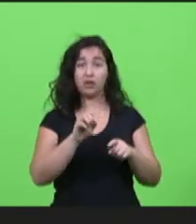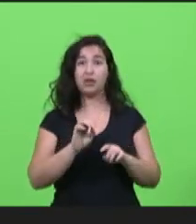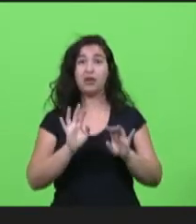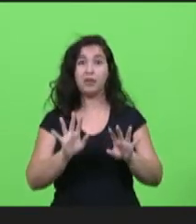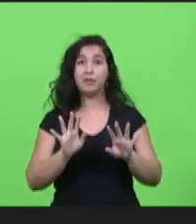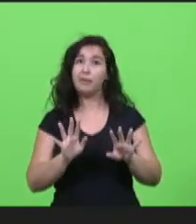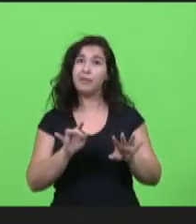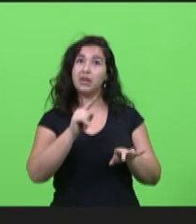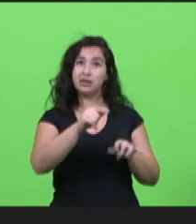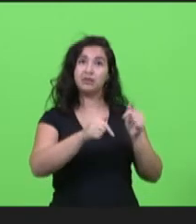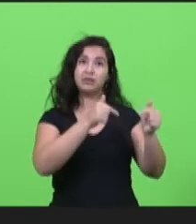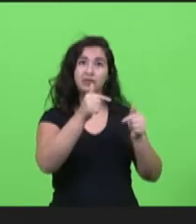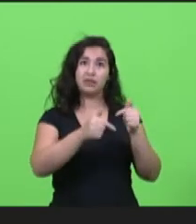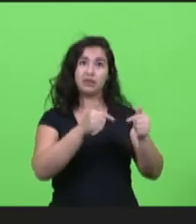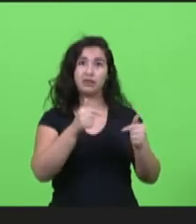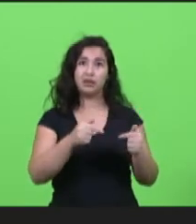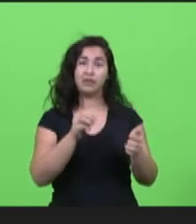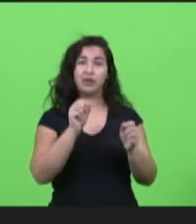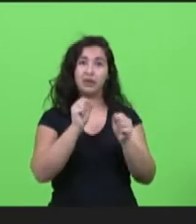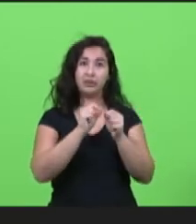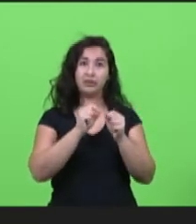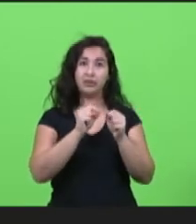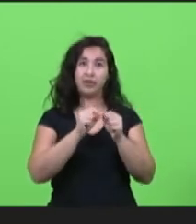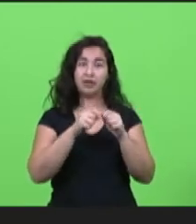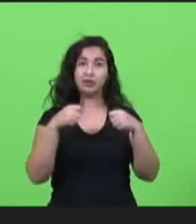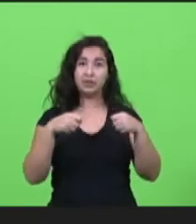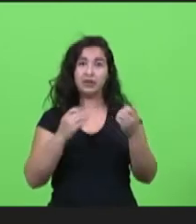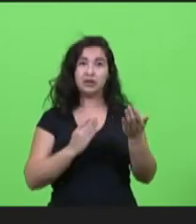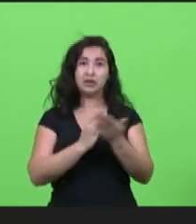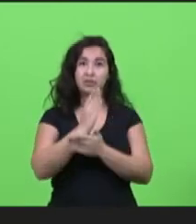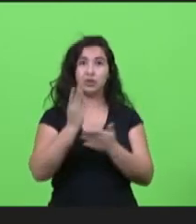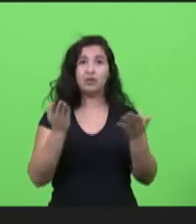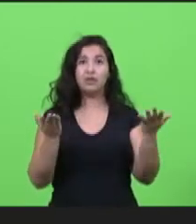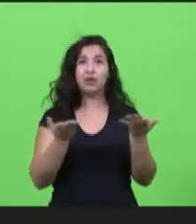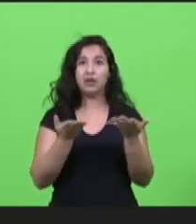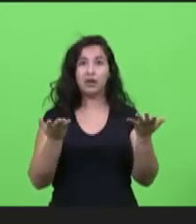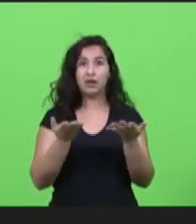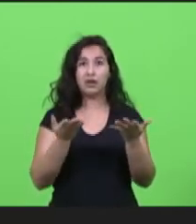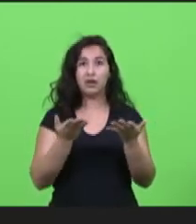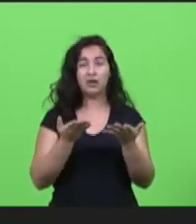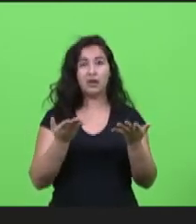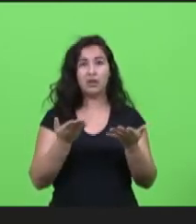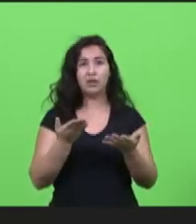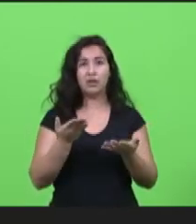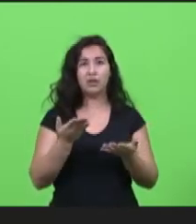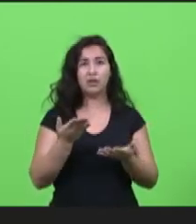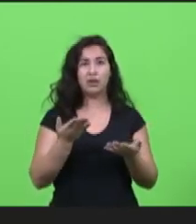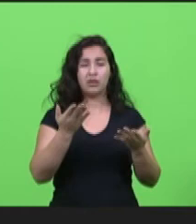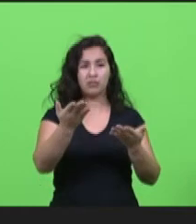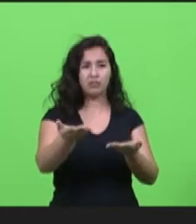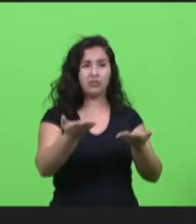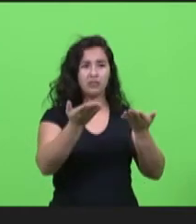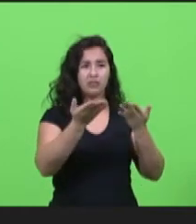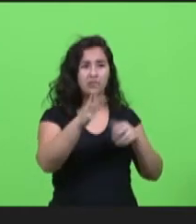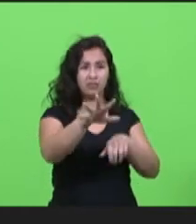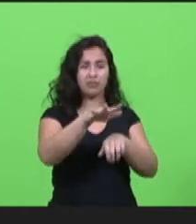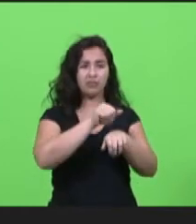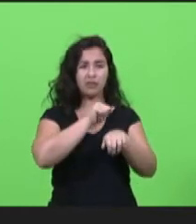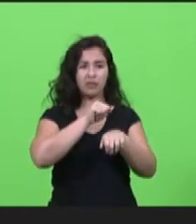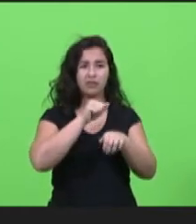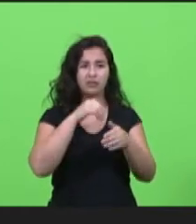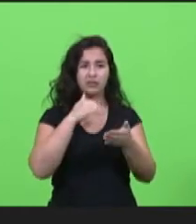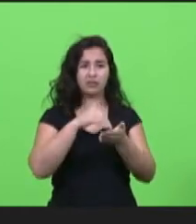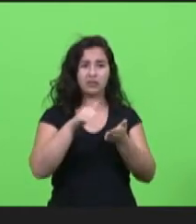constitucional, de nós aprovarmos ainda nessa sessão a convocação do secretário Douglas Borba, com data a ser marcada por